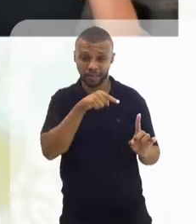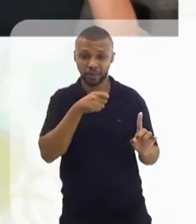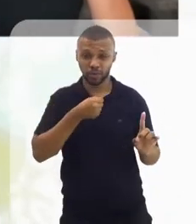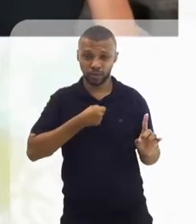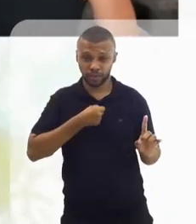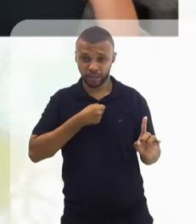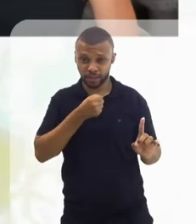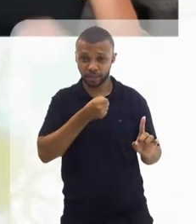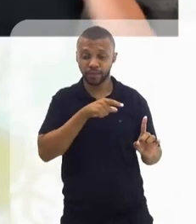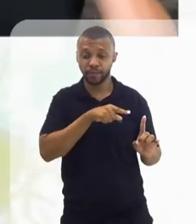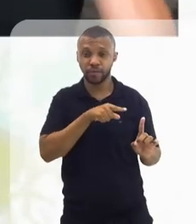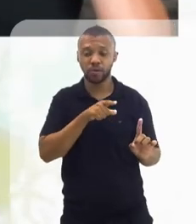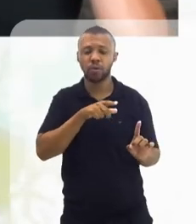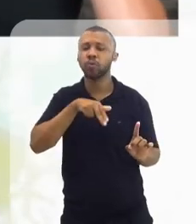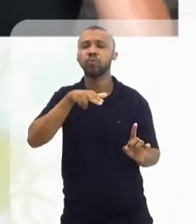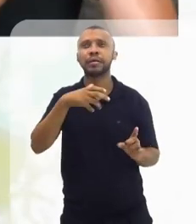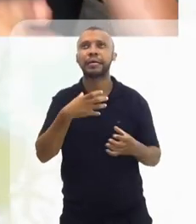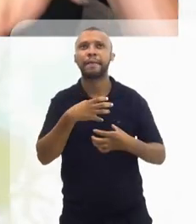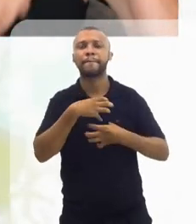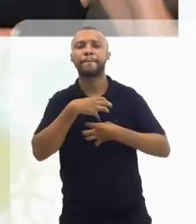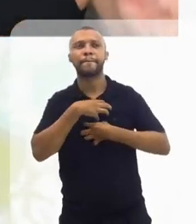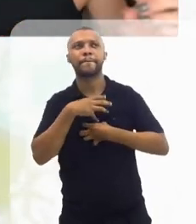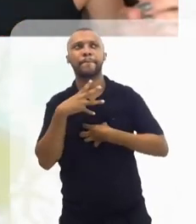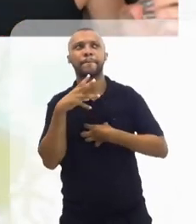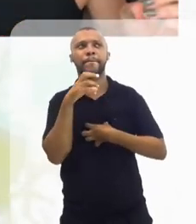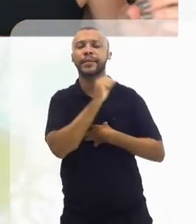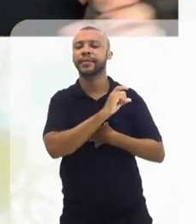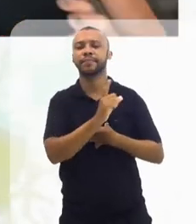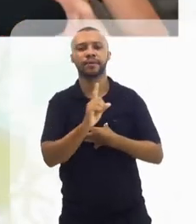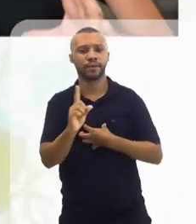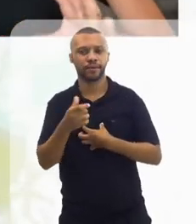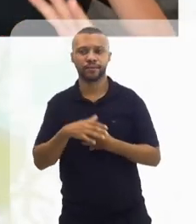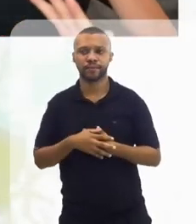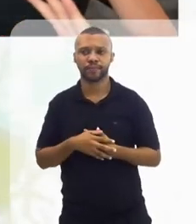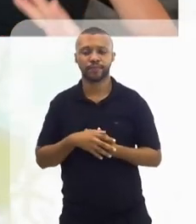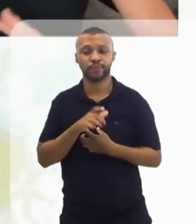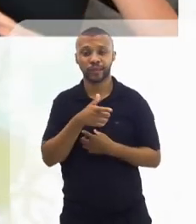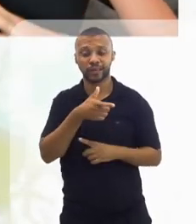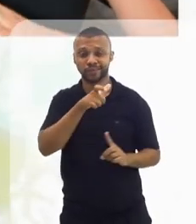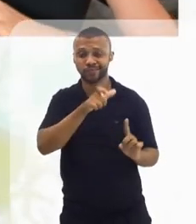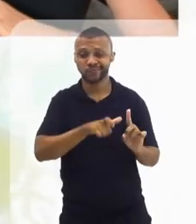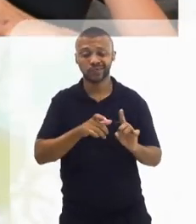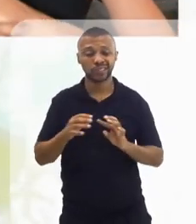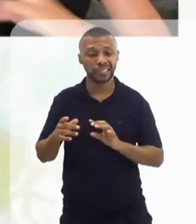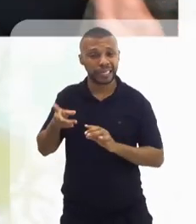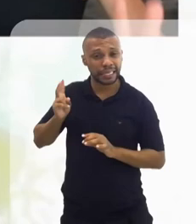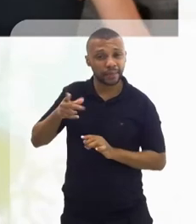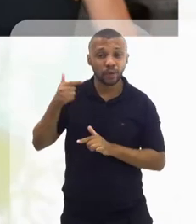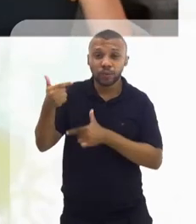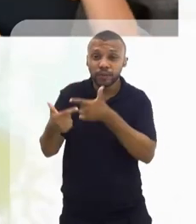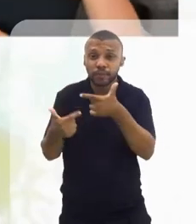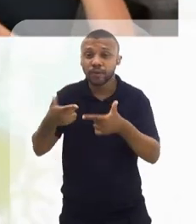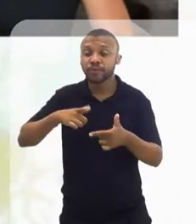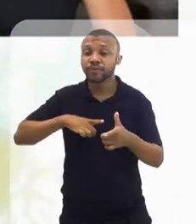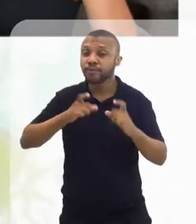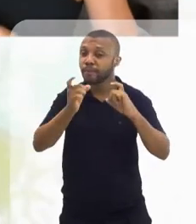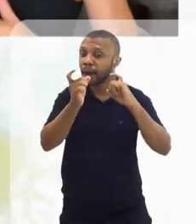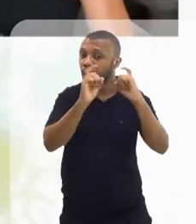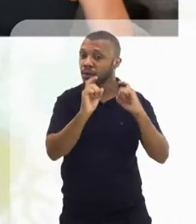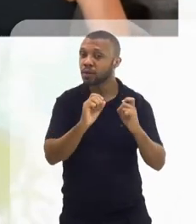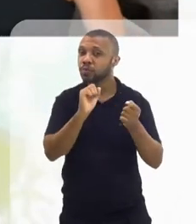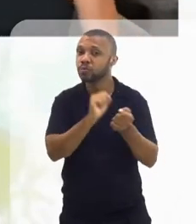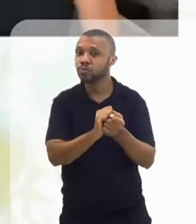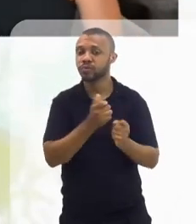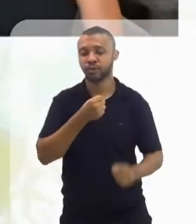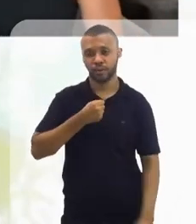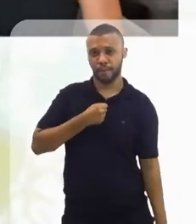Então, ele é um cara que eu nunca senti isso. Ele era um cara que, quando todas as vezes que eu trabalhei ou que eu tive